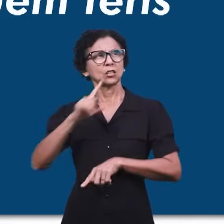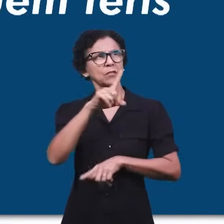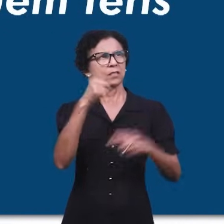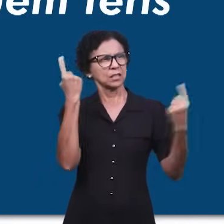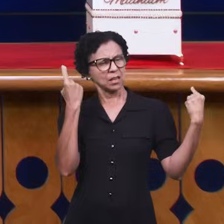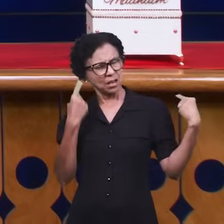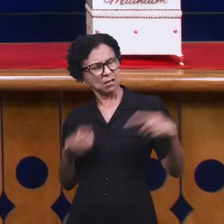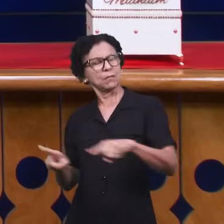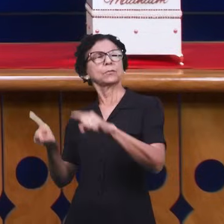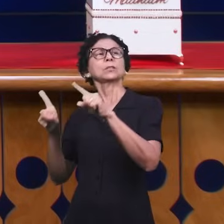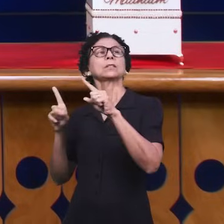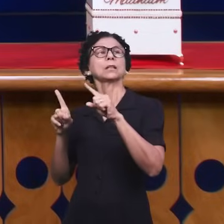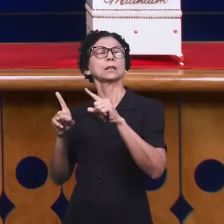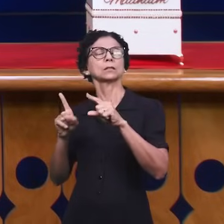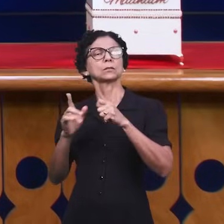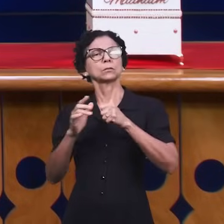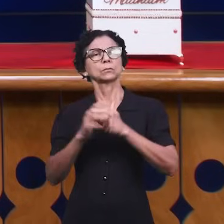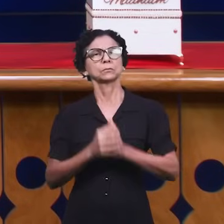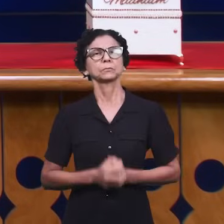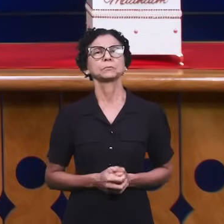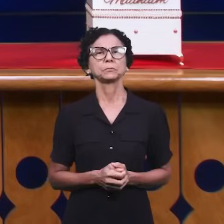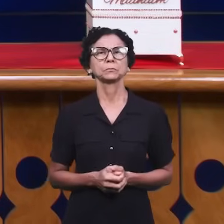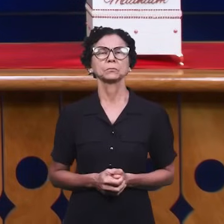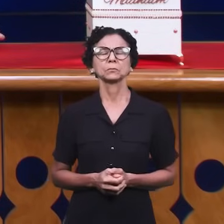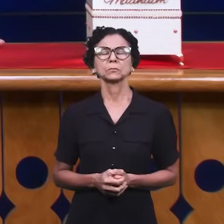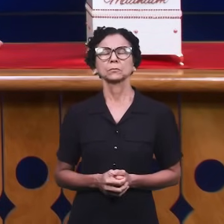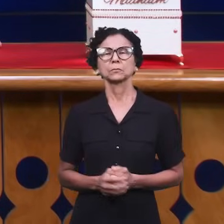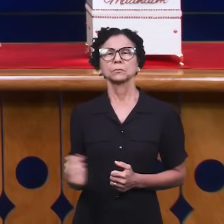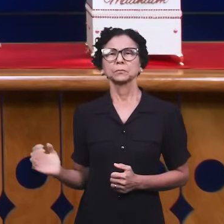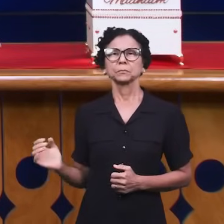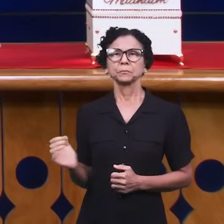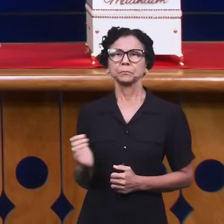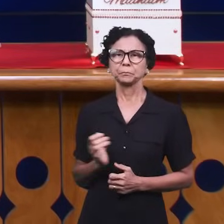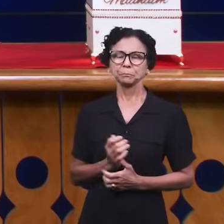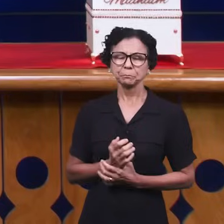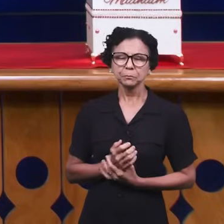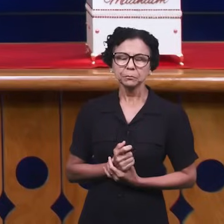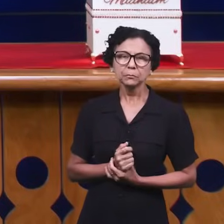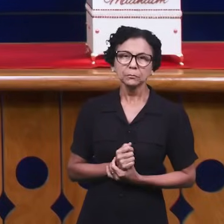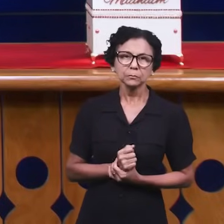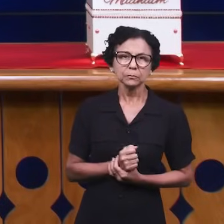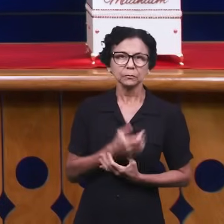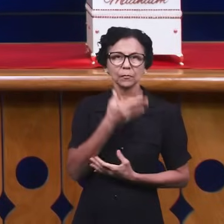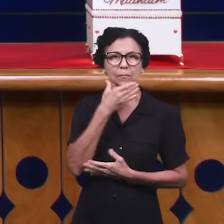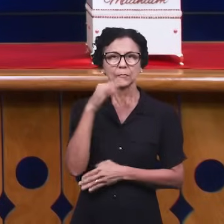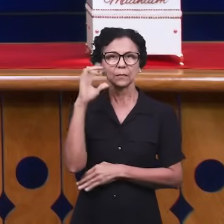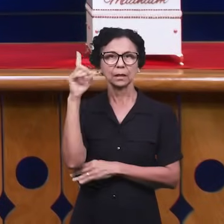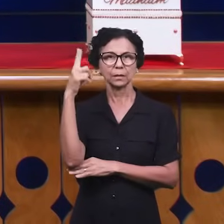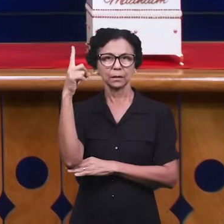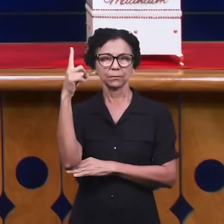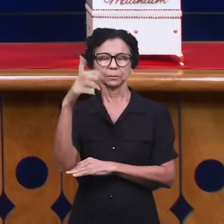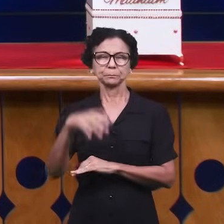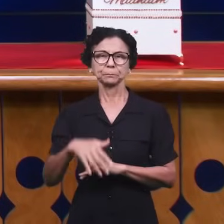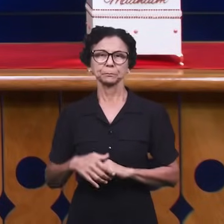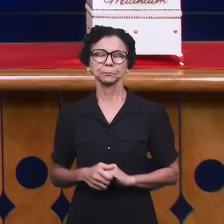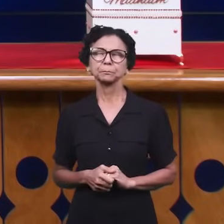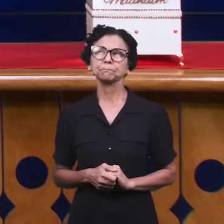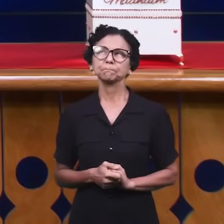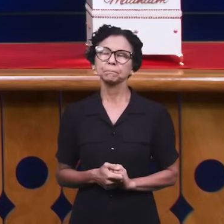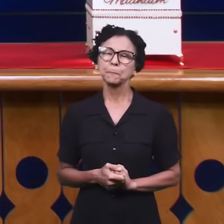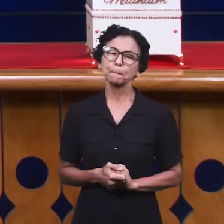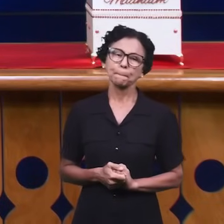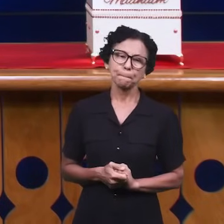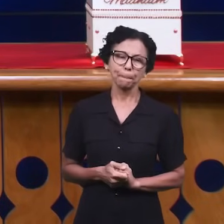afrontado, louvado seja o nome do Senhor. Meus irmãos, quando falamos de Davi, lembramos de Davi